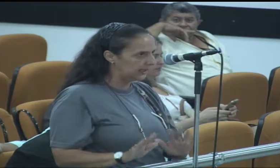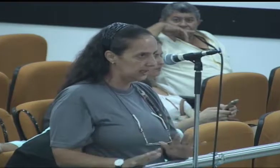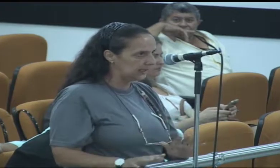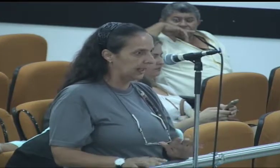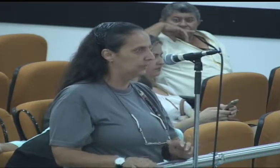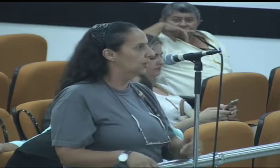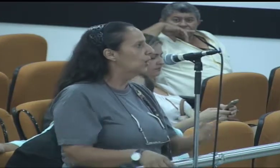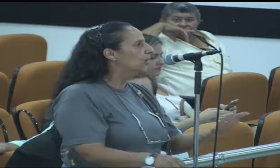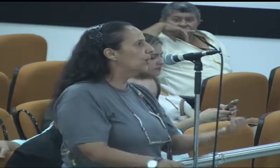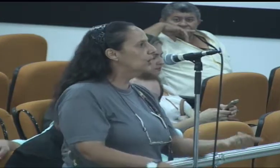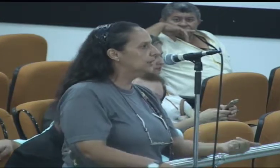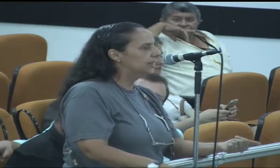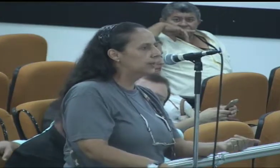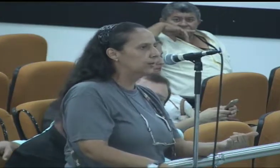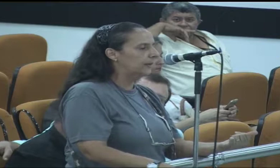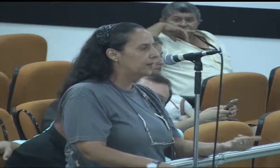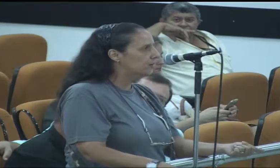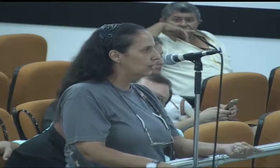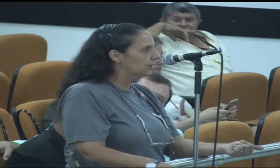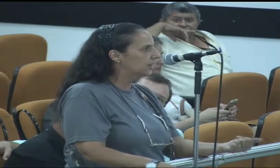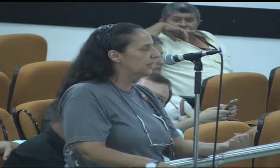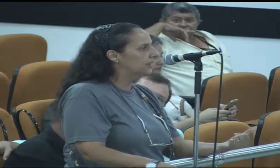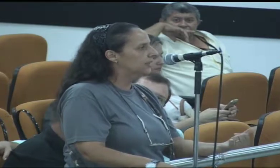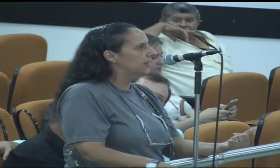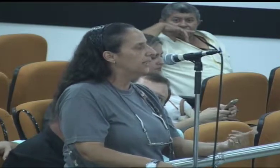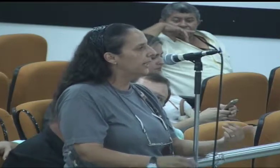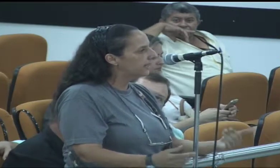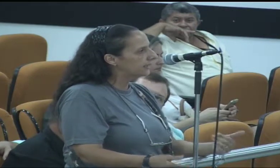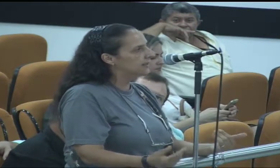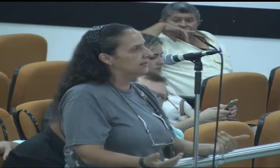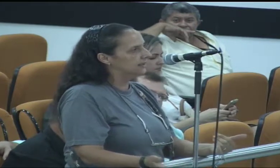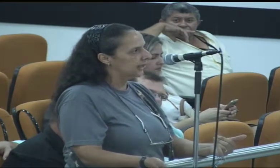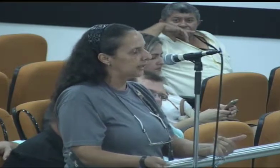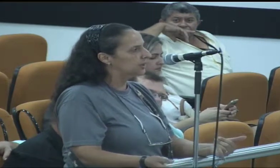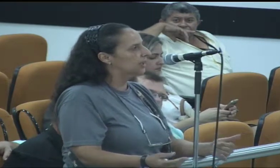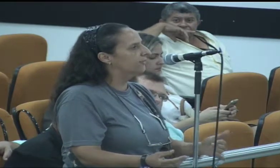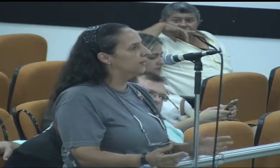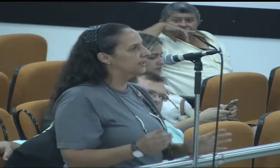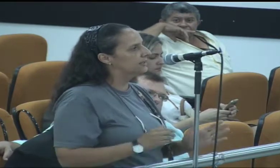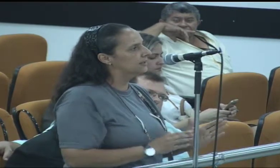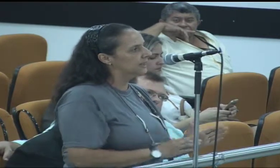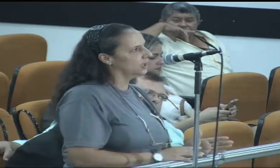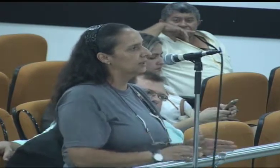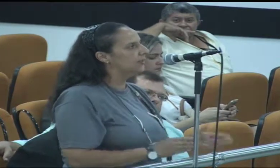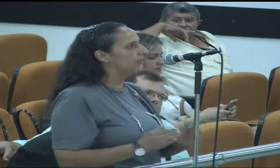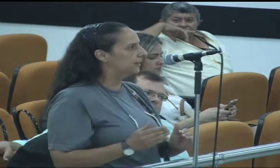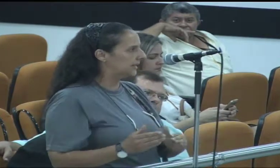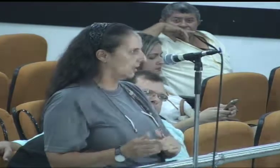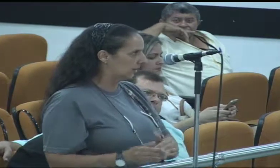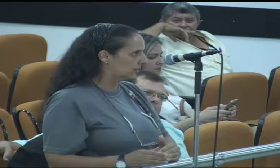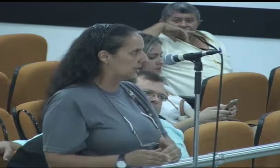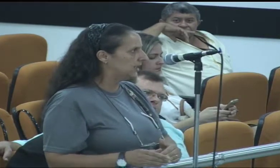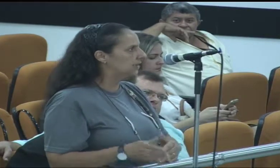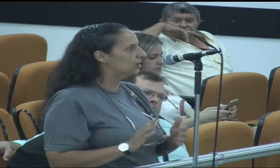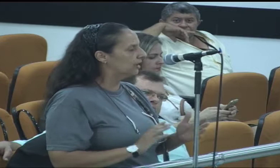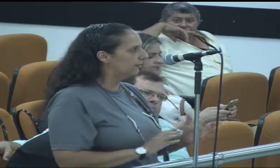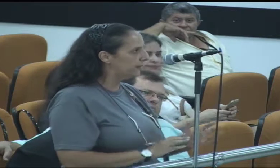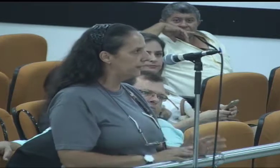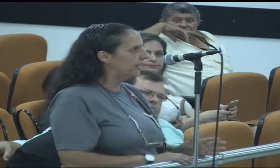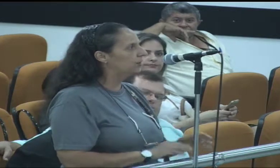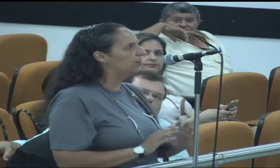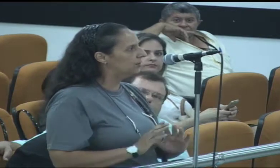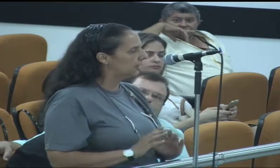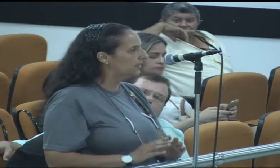está recadastrado. O Rodrigo passou que quem é das entidades, essa entidade já deu a informação ao CIT, já